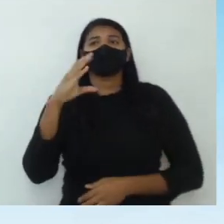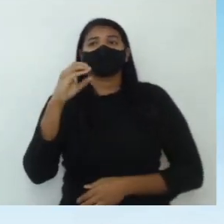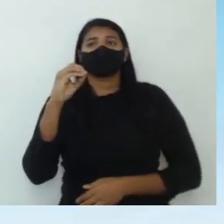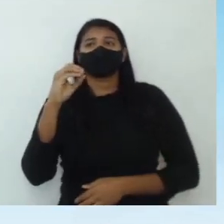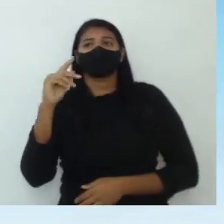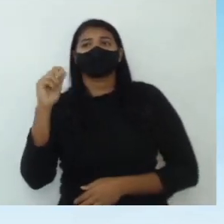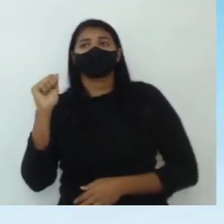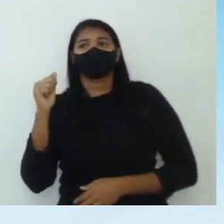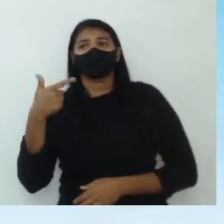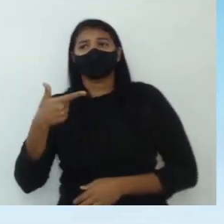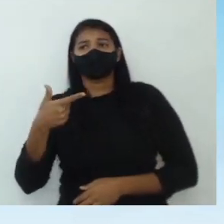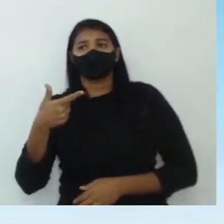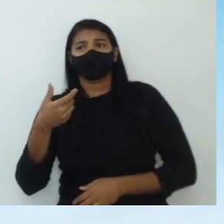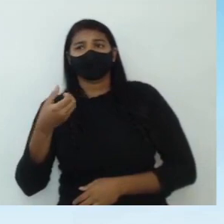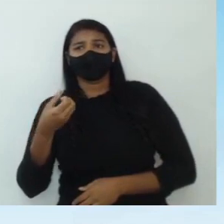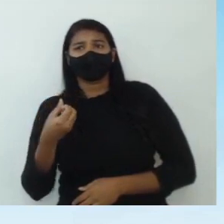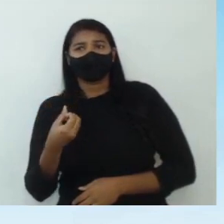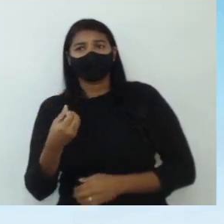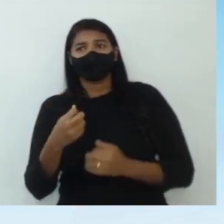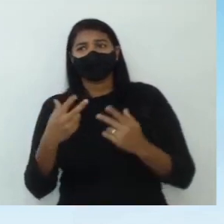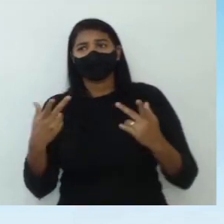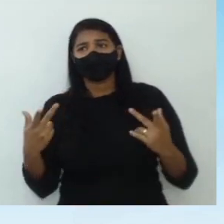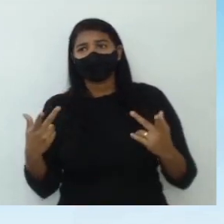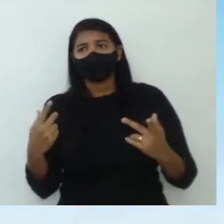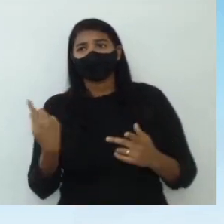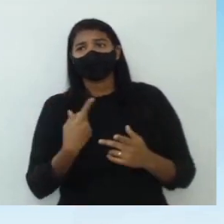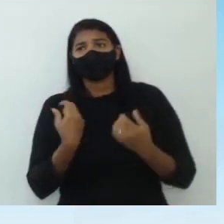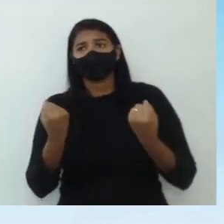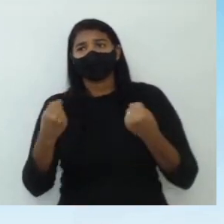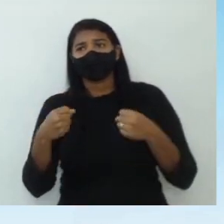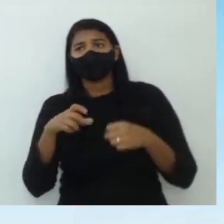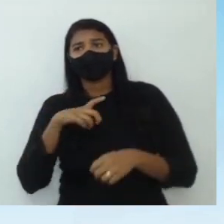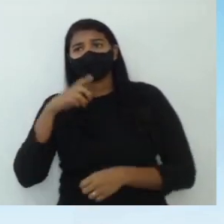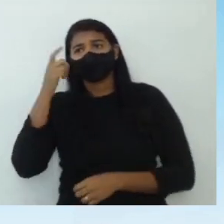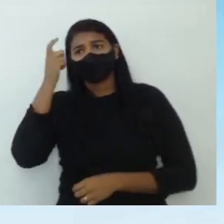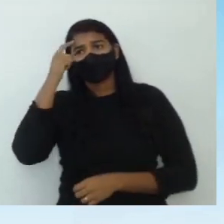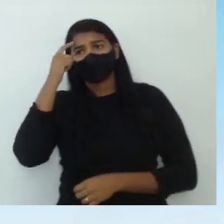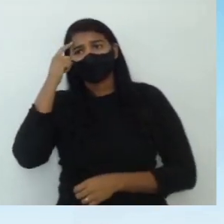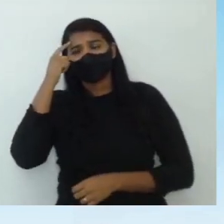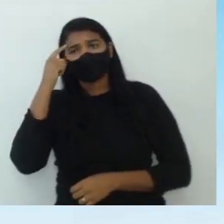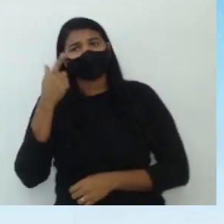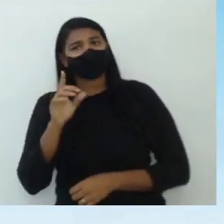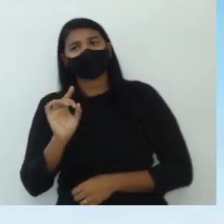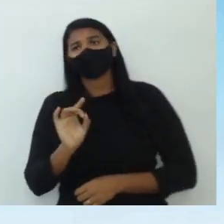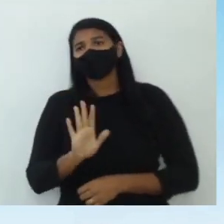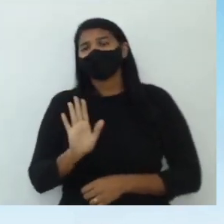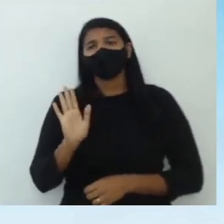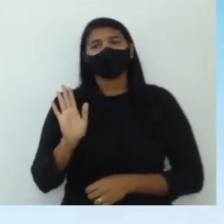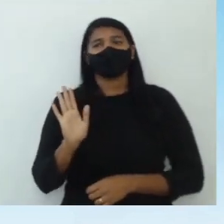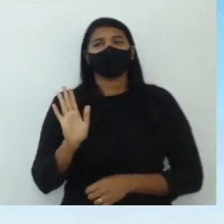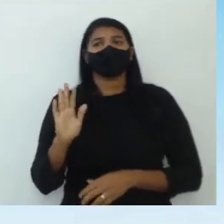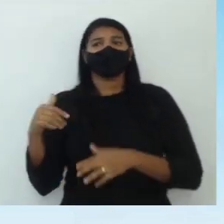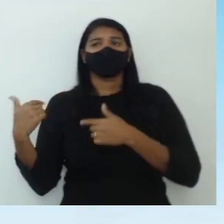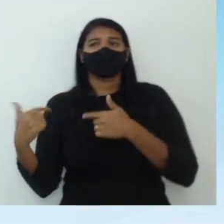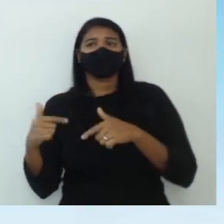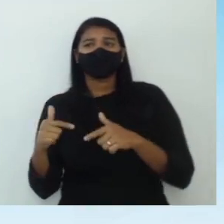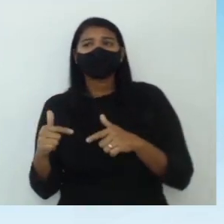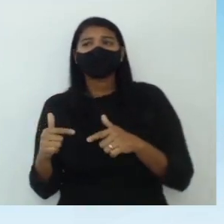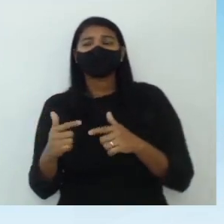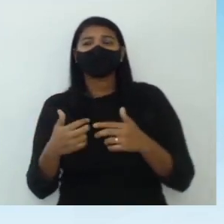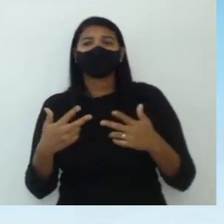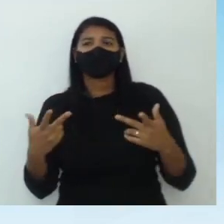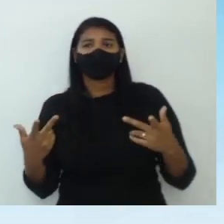COP26, uma das coisas que a gente precisa ter em mente não é somente o trabalho de